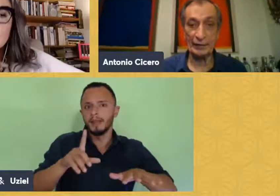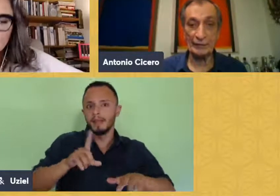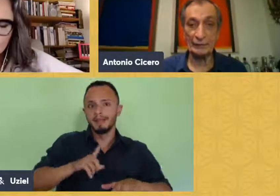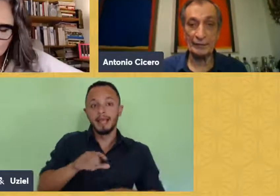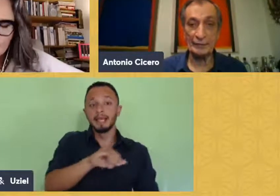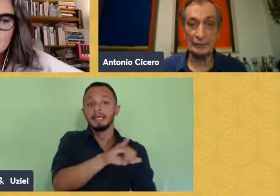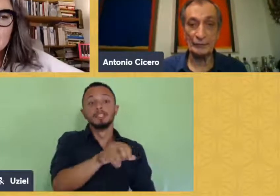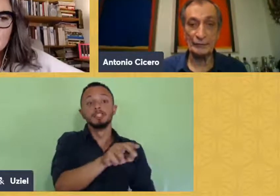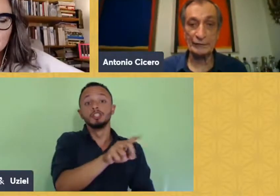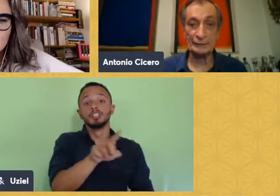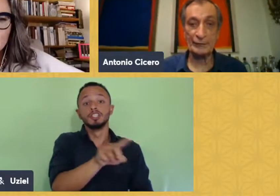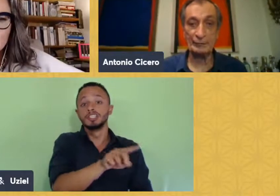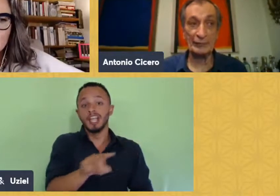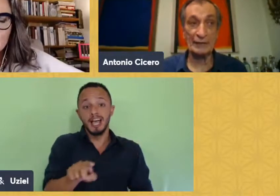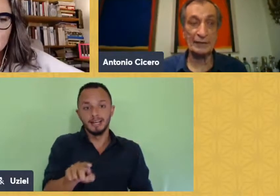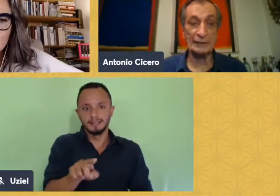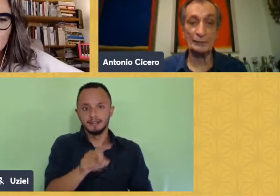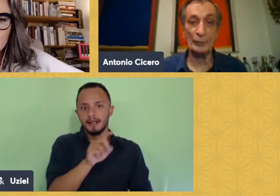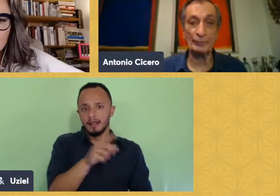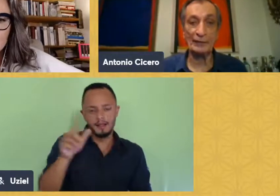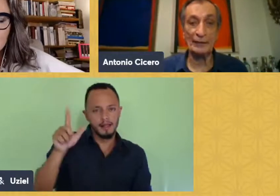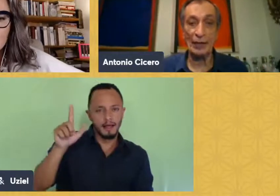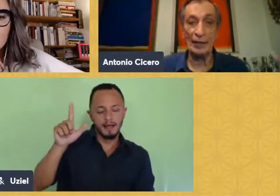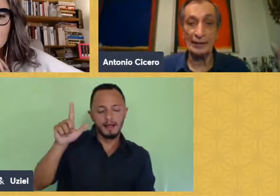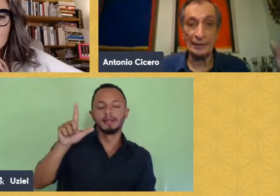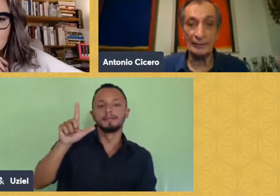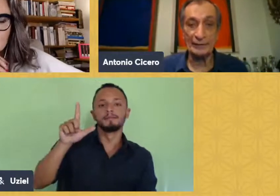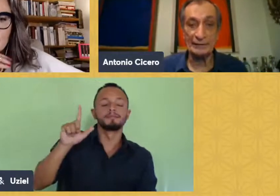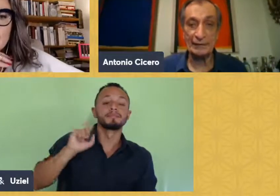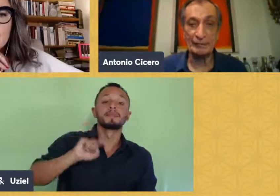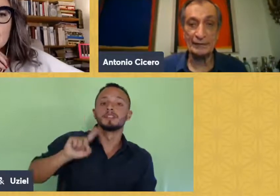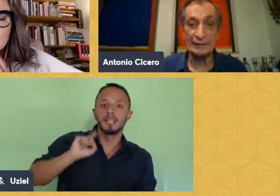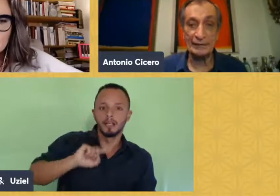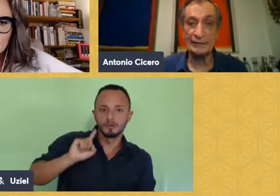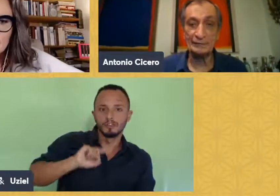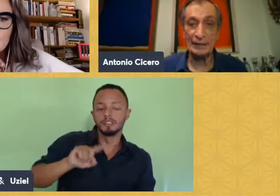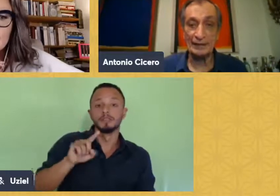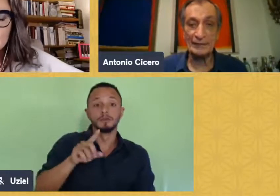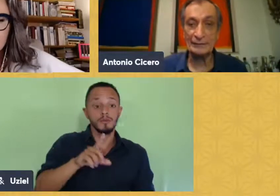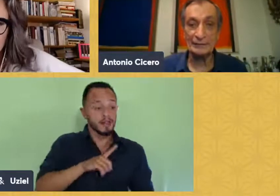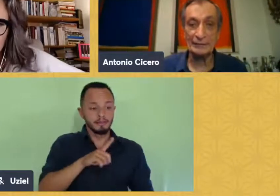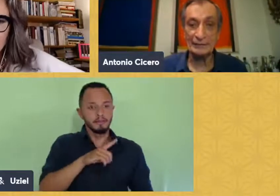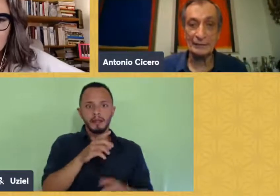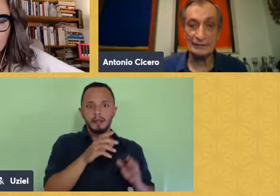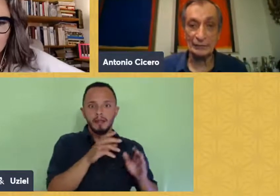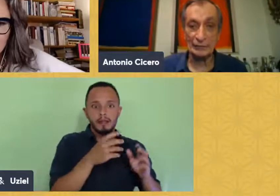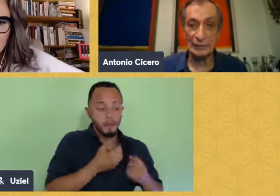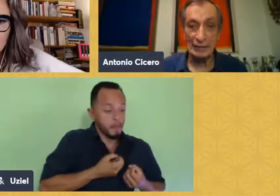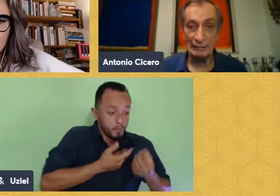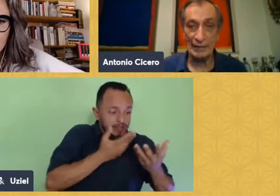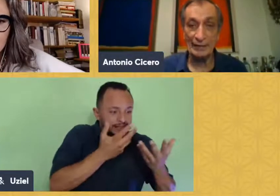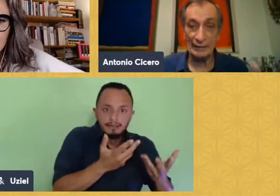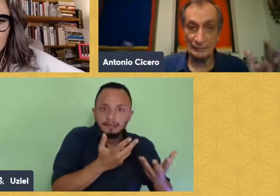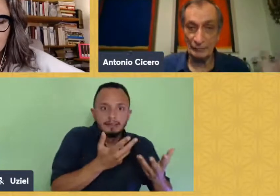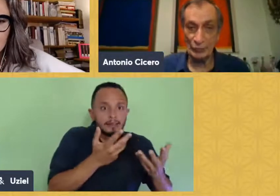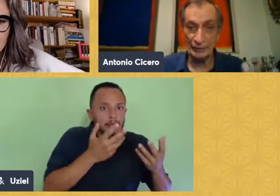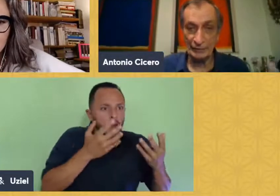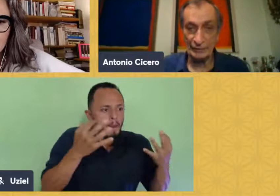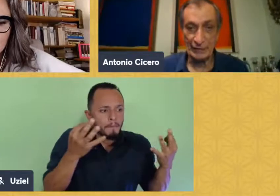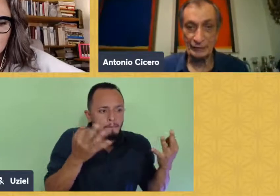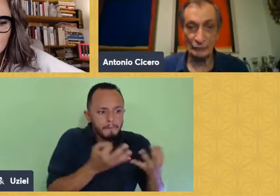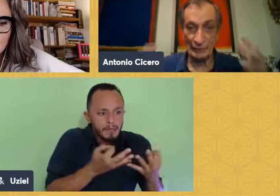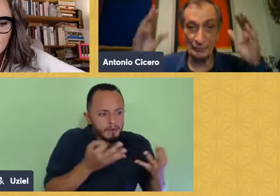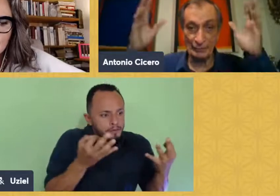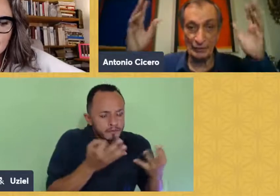americano mesmo, quer dizer, músicas cantadas por Billie Holiday, por exemplo, tem letras belíssimas, às vezes. Várias,